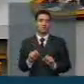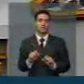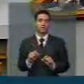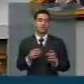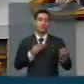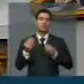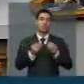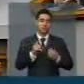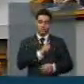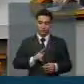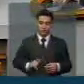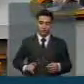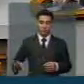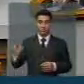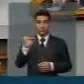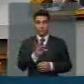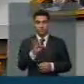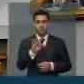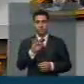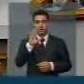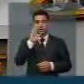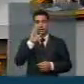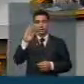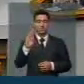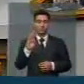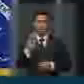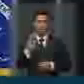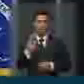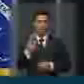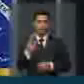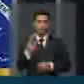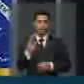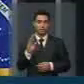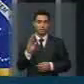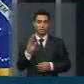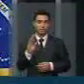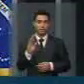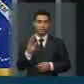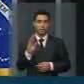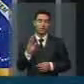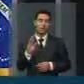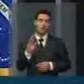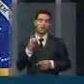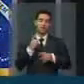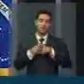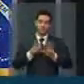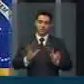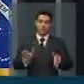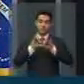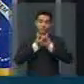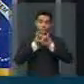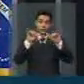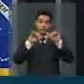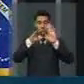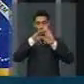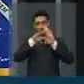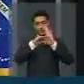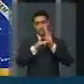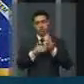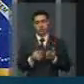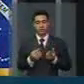rumos do governo federal, principalmente em face dos divulgados índices de